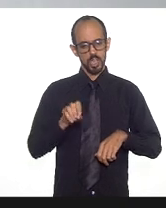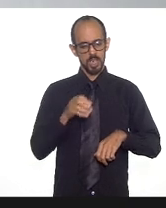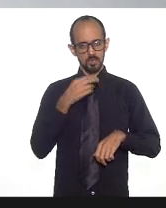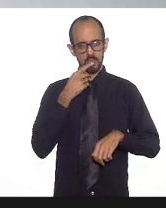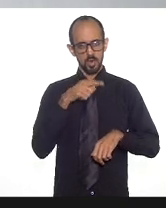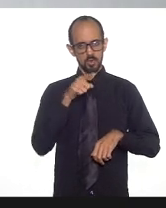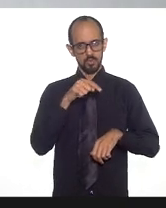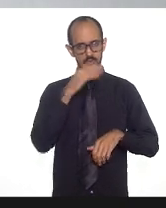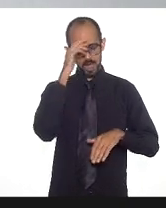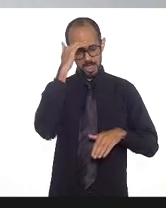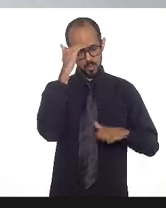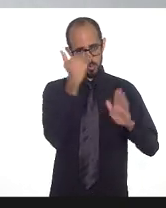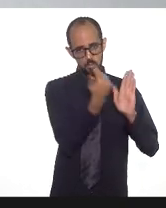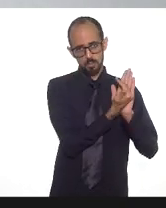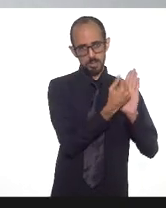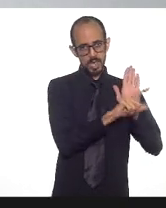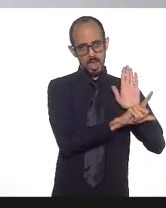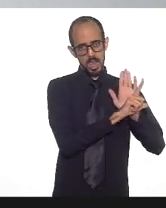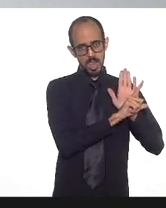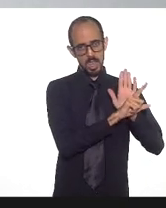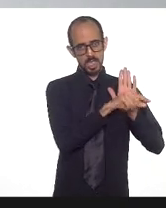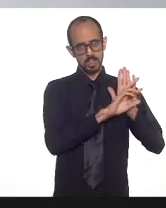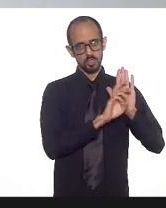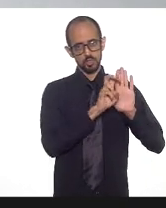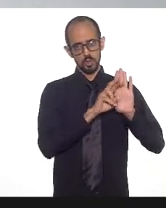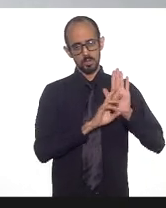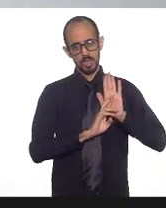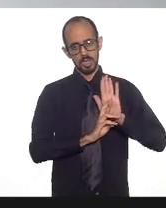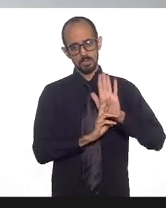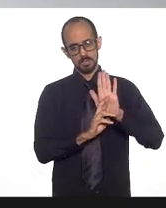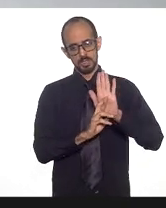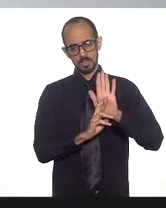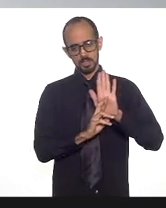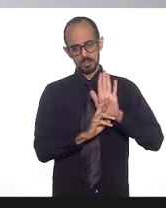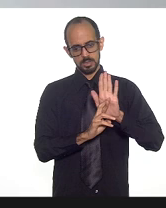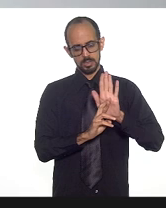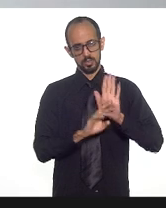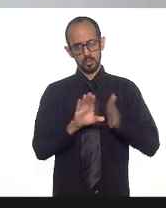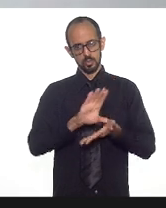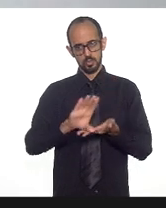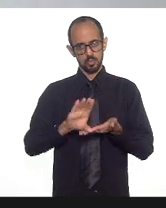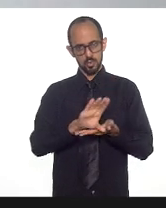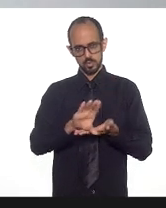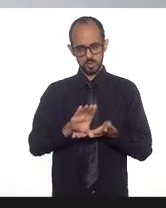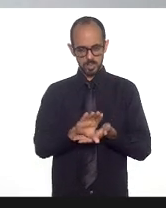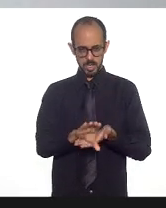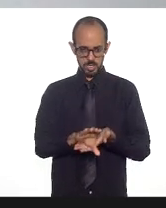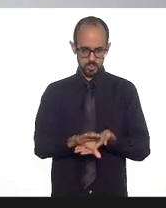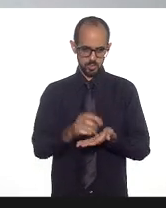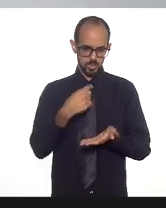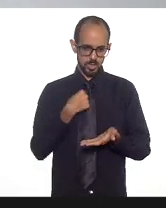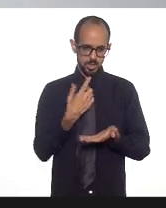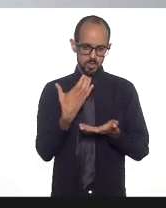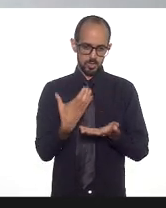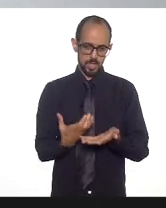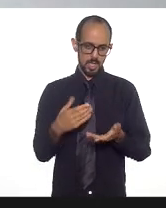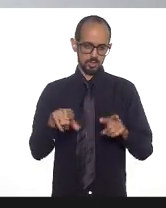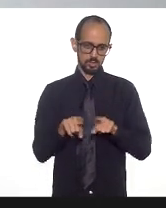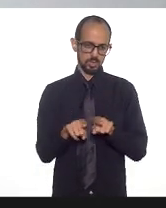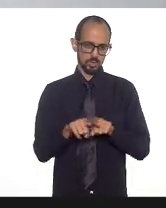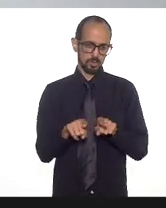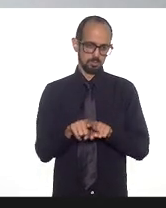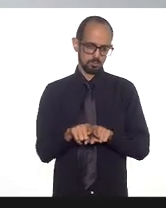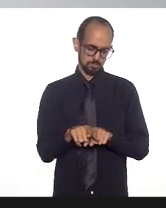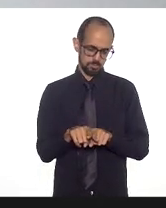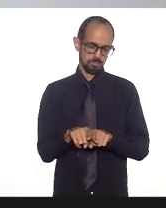lei que trata da representação dos servidores no Conselho. E eu também quero resgatar, né,